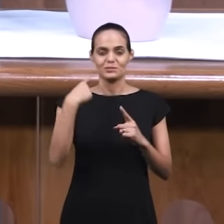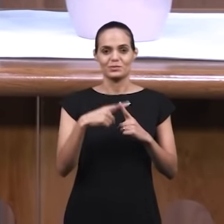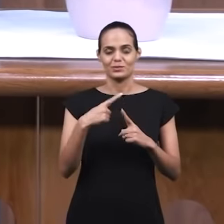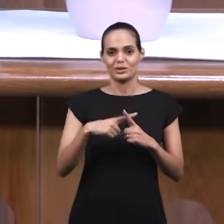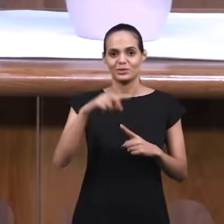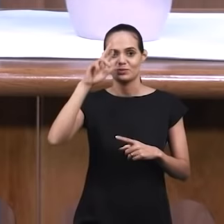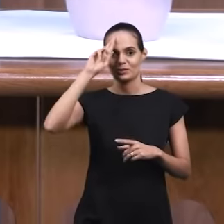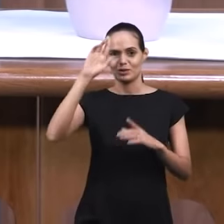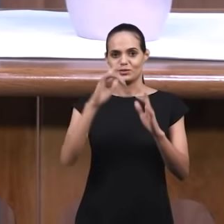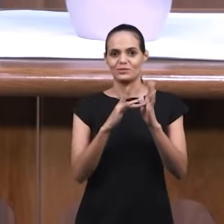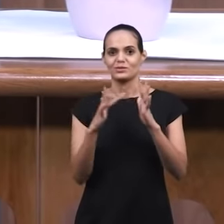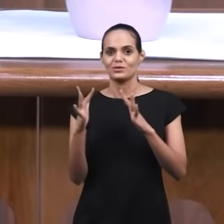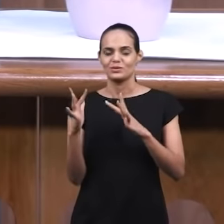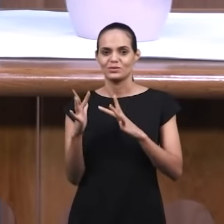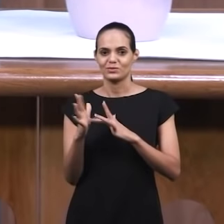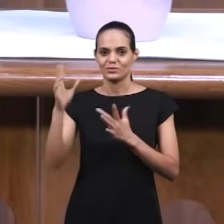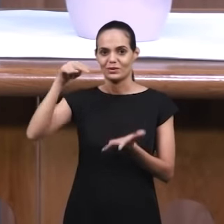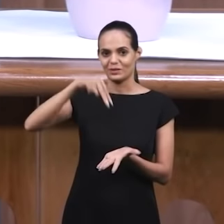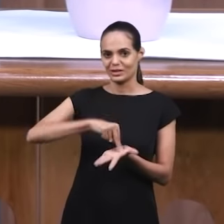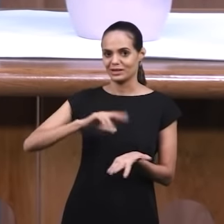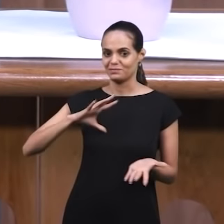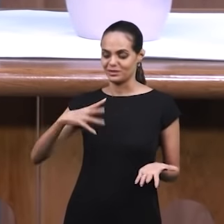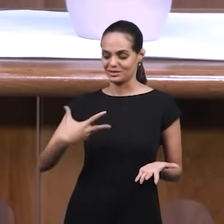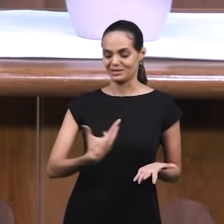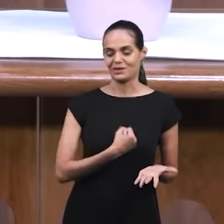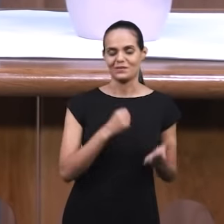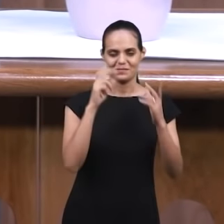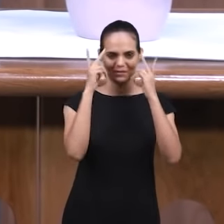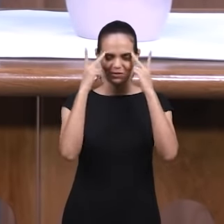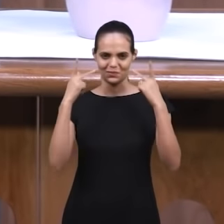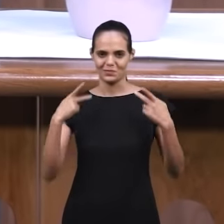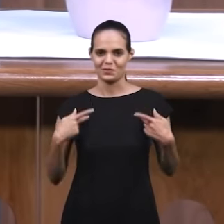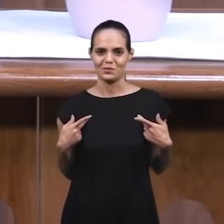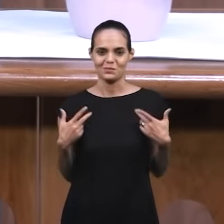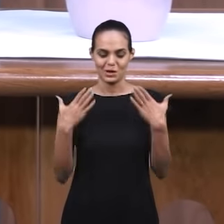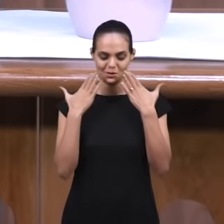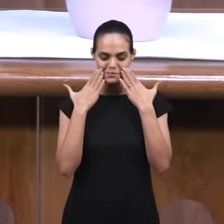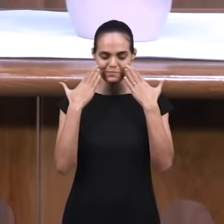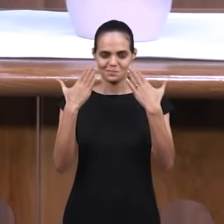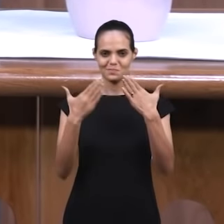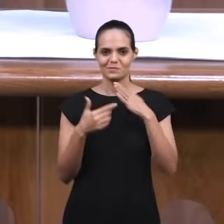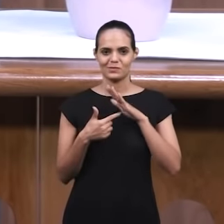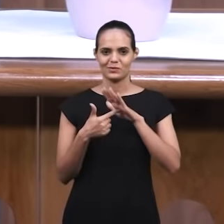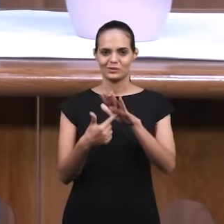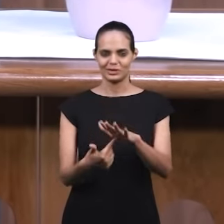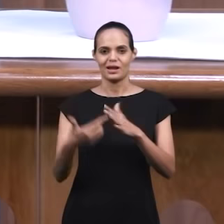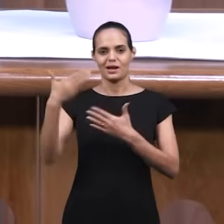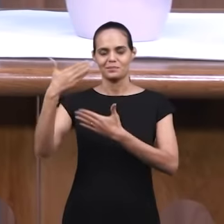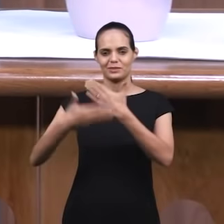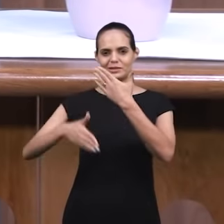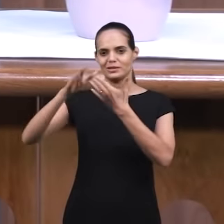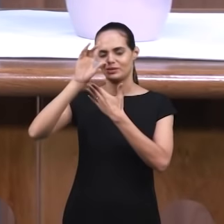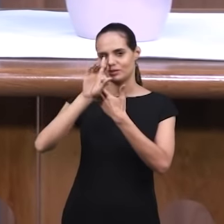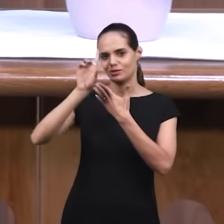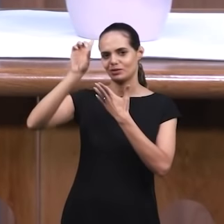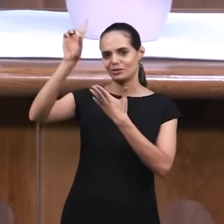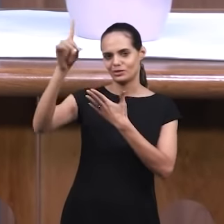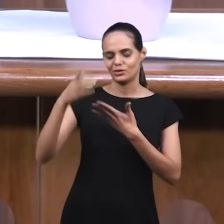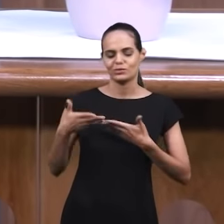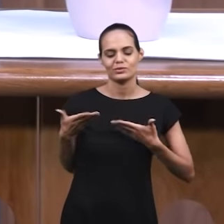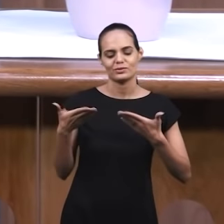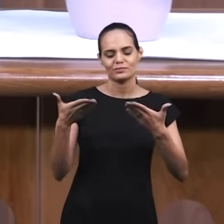Ele veio ao mundo para salvar o homem, Ele veio para manifestar ali a presença de Deus na vida do